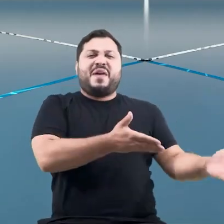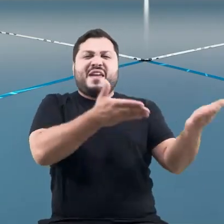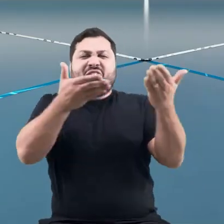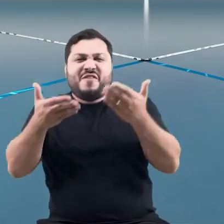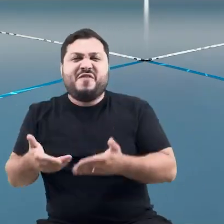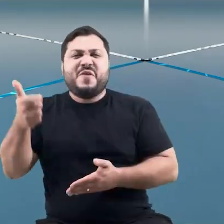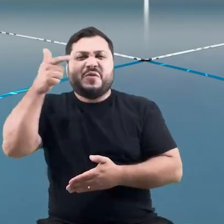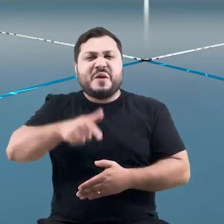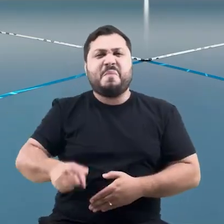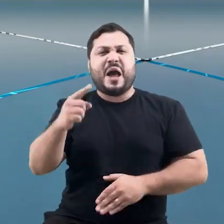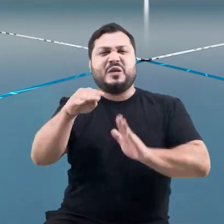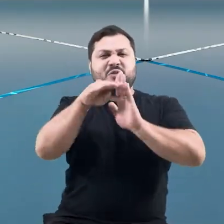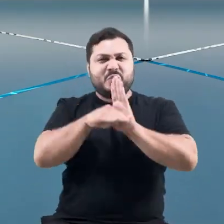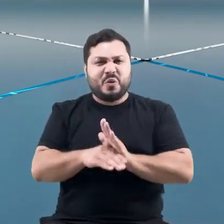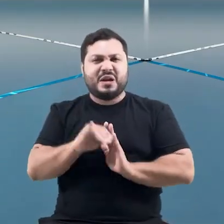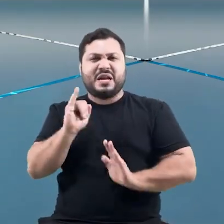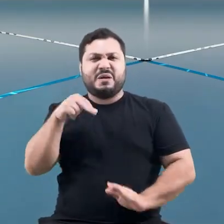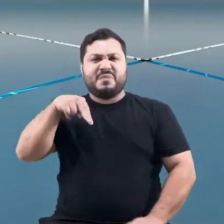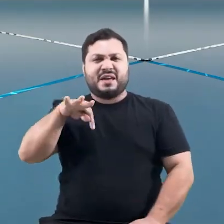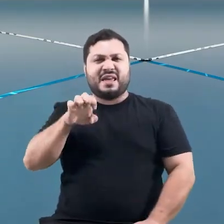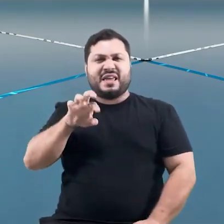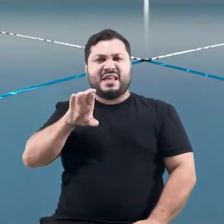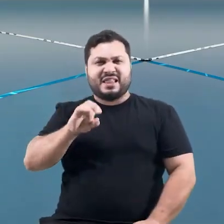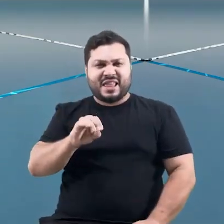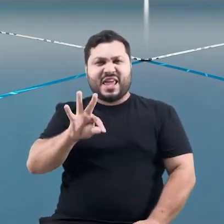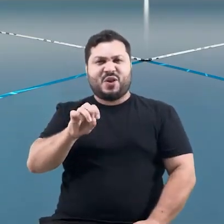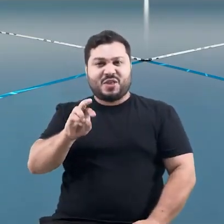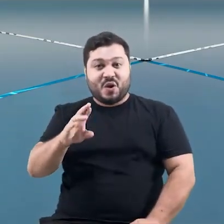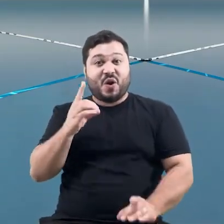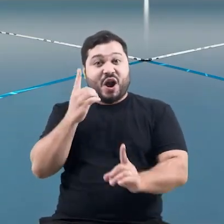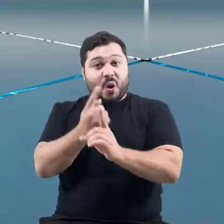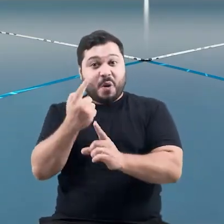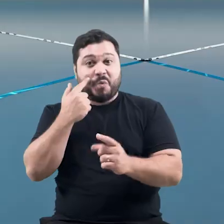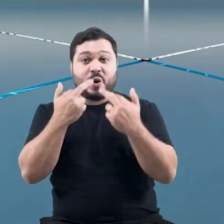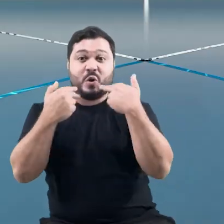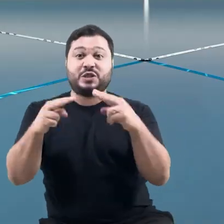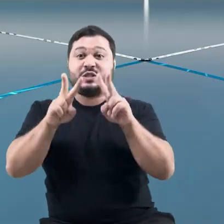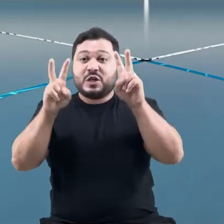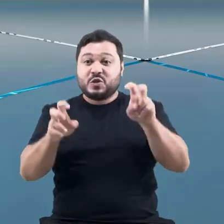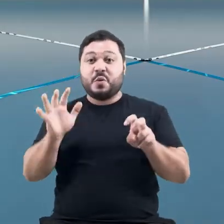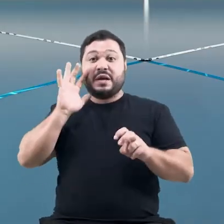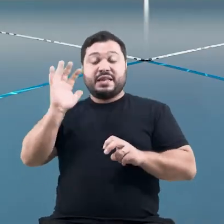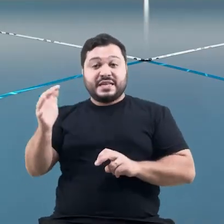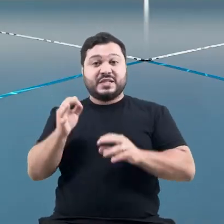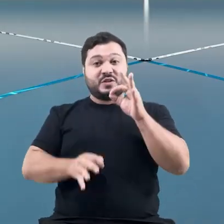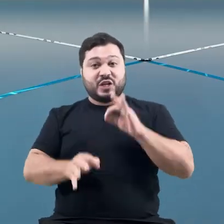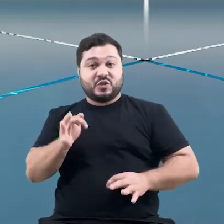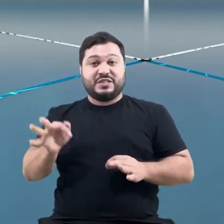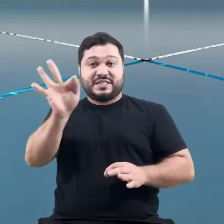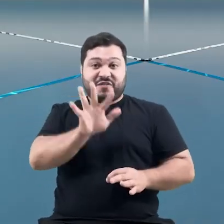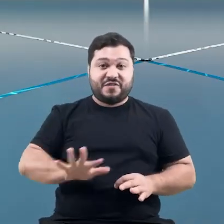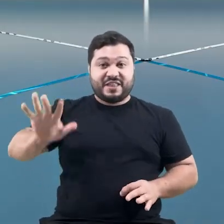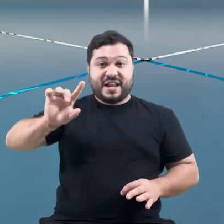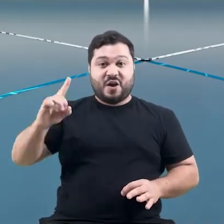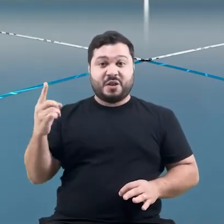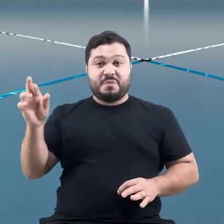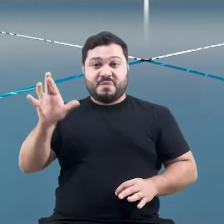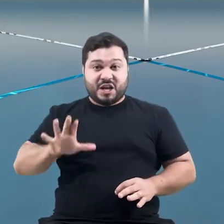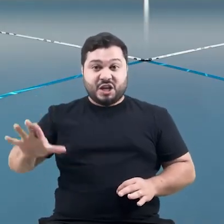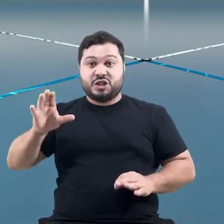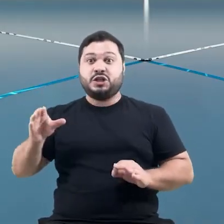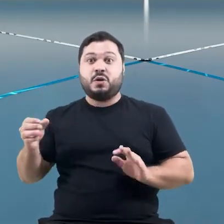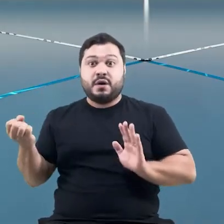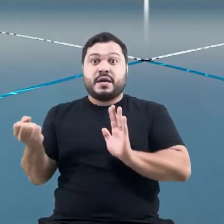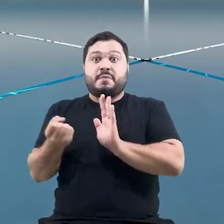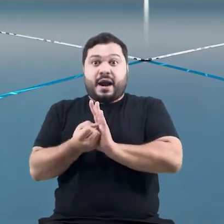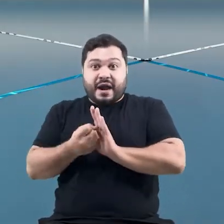Sejam muito bem-vindos a mais uma edição do Inteiro Teor. Acompanhe comigo notícias sobre decisões da Justiça Federal da Primeira